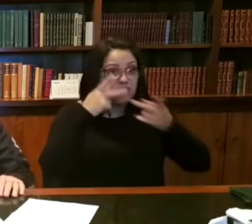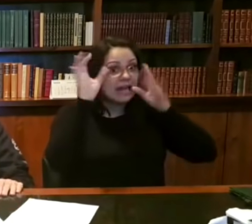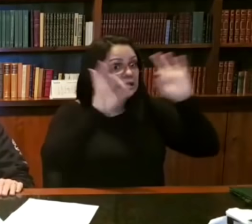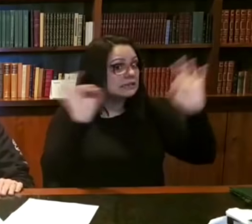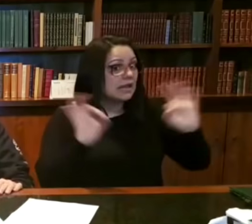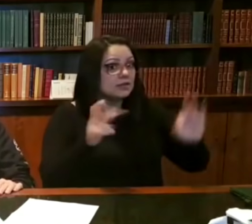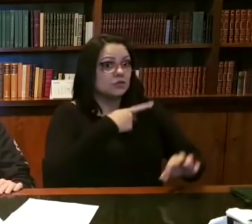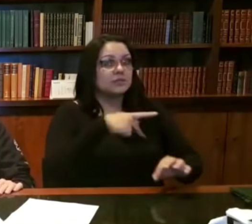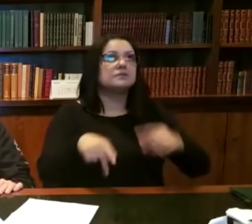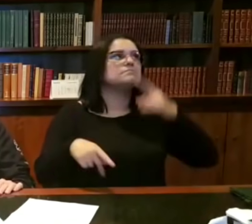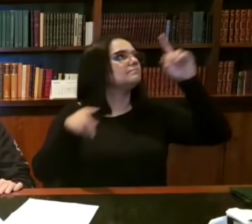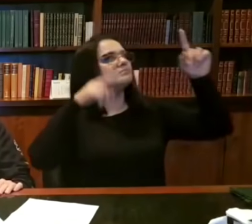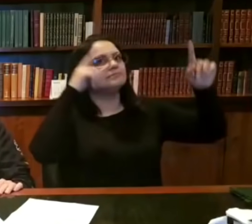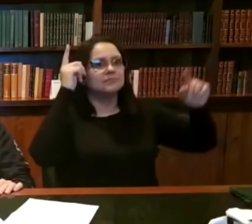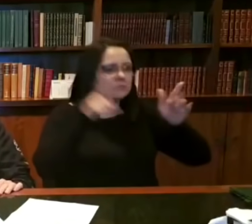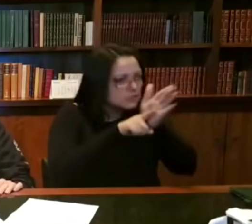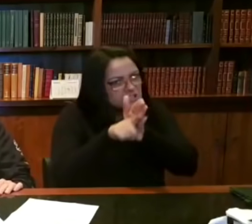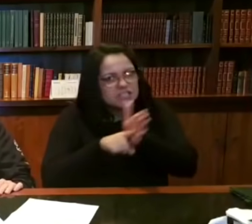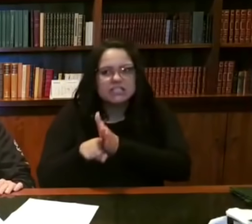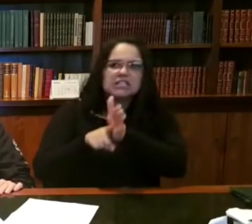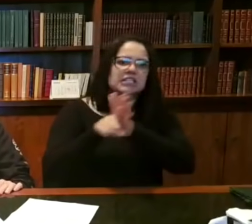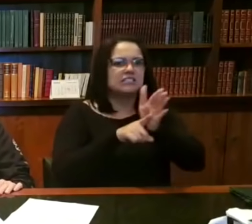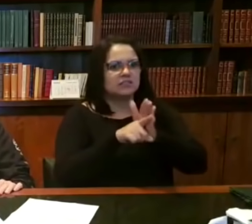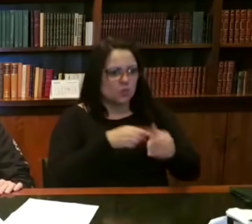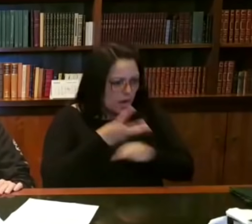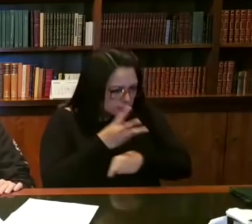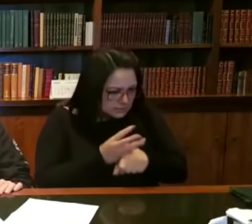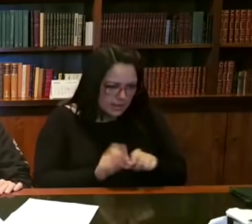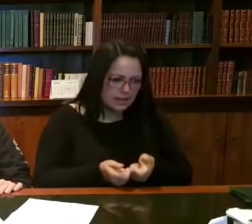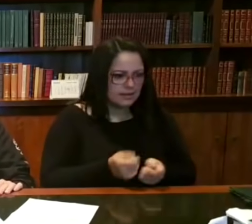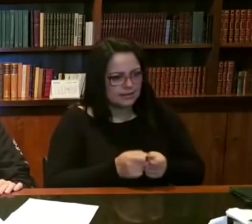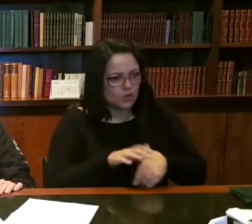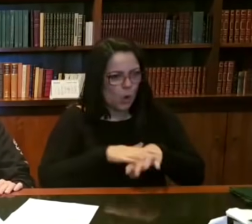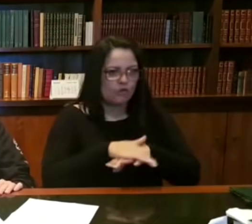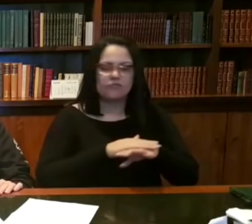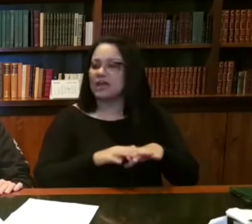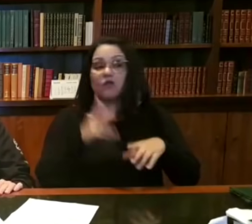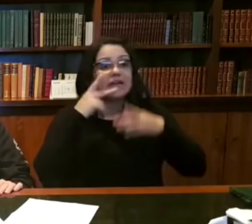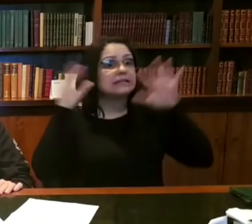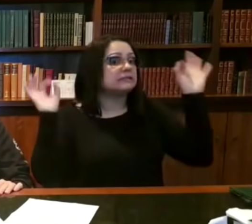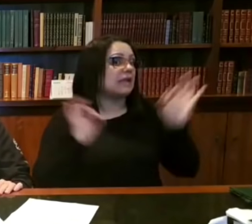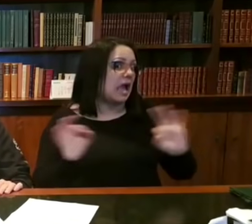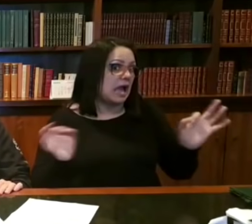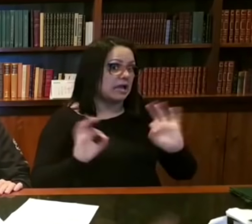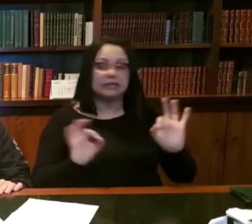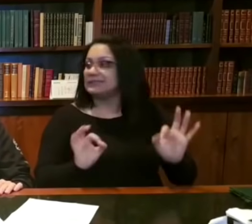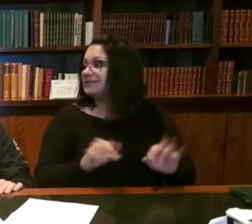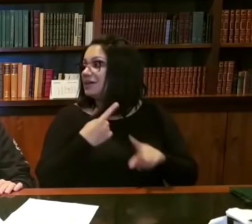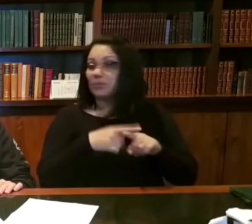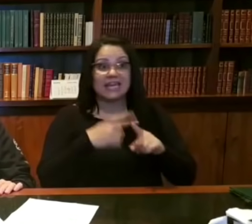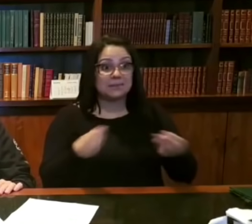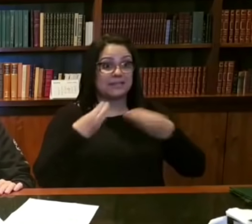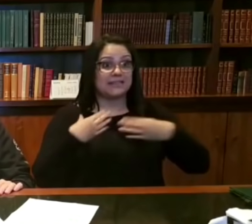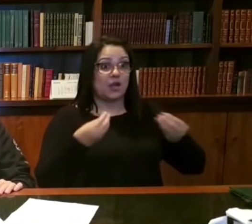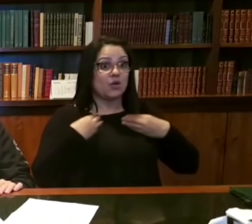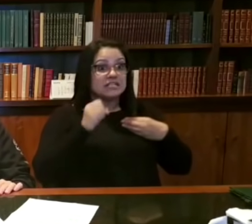O presidente tira do... Vai lá, pesquisa, pega o WhatsApp dele, conversa. Eu não falei nada, porque ele já tinha me dado uma opção de